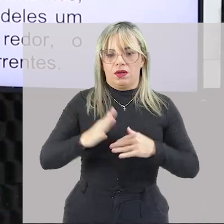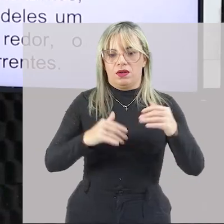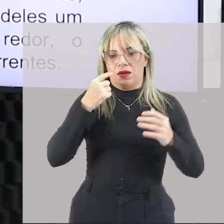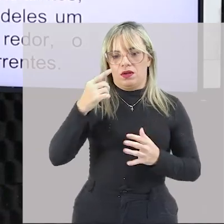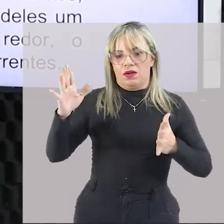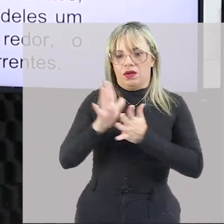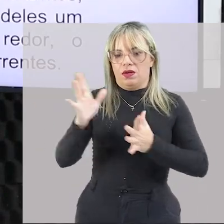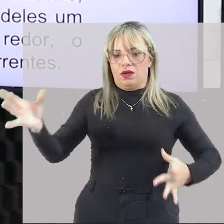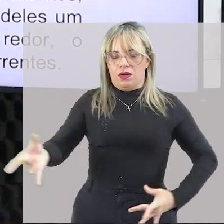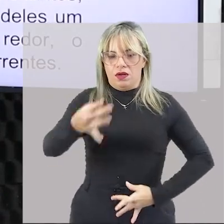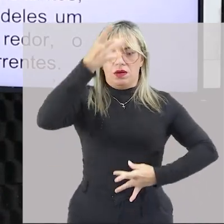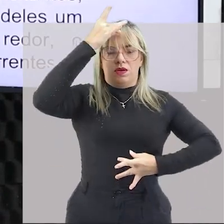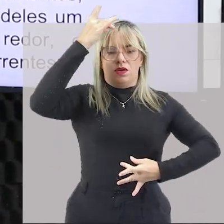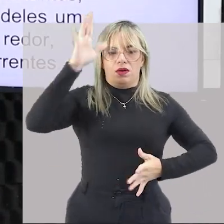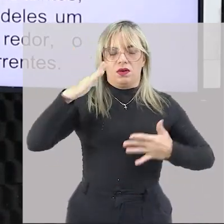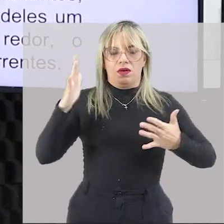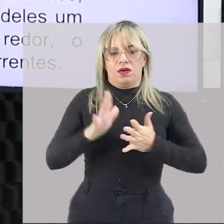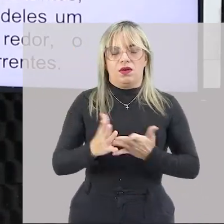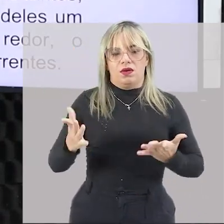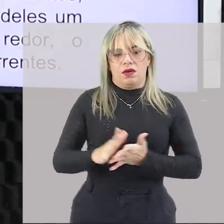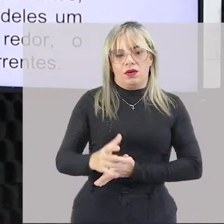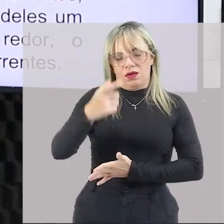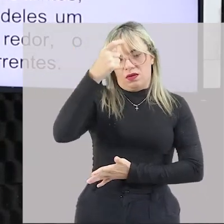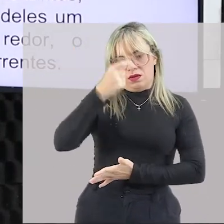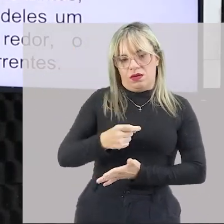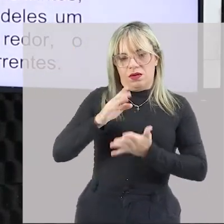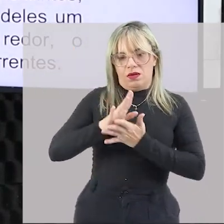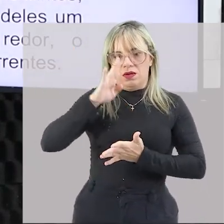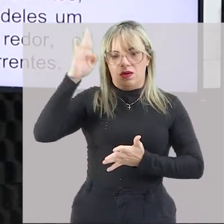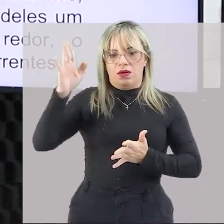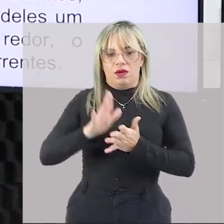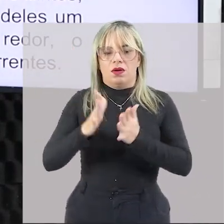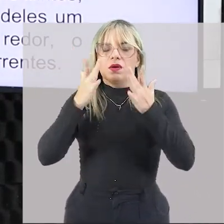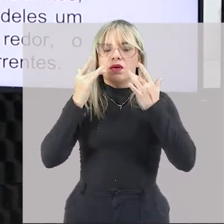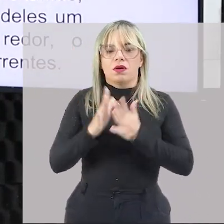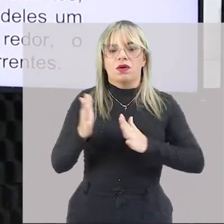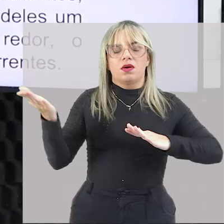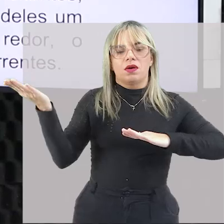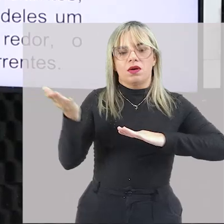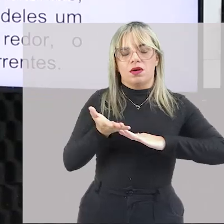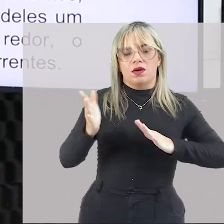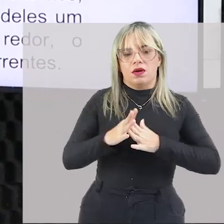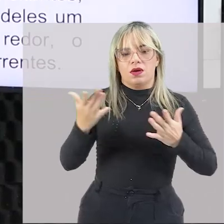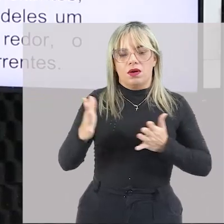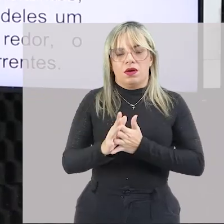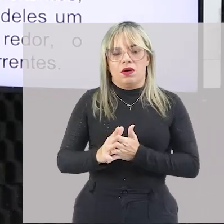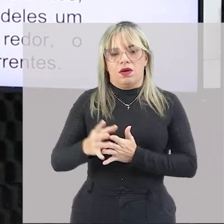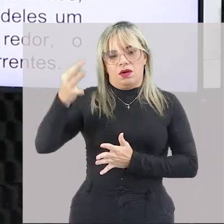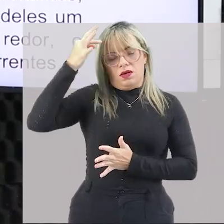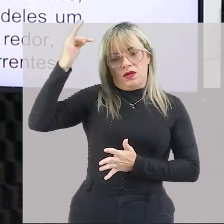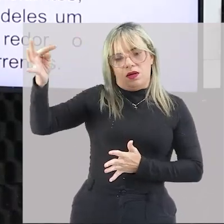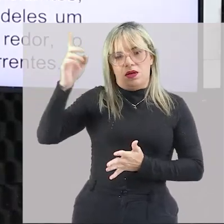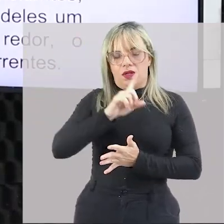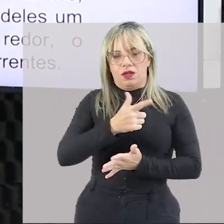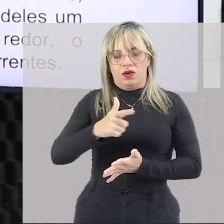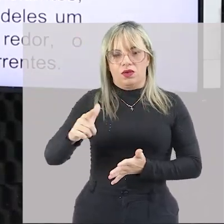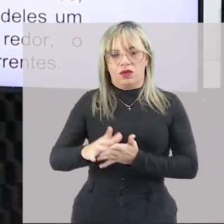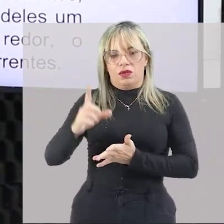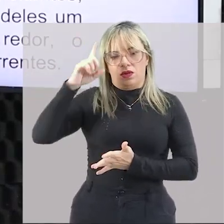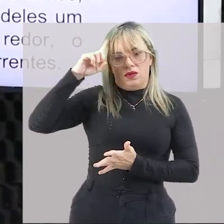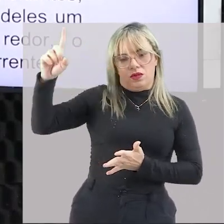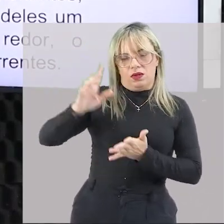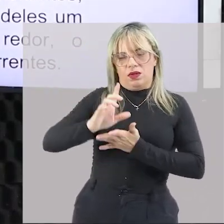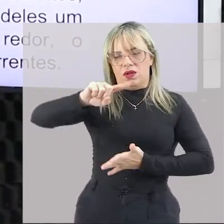performance marcante. Pronto, chegamos nesse ponto. A arte contemporânea, ela teoricamente, ela não tem uma data específica. Vamos botar